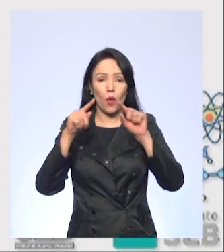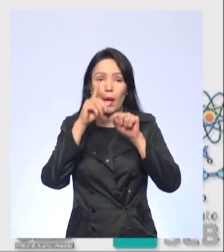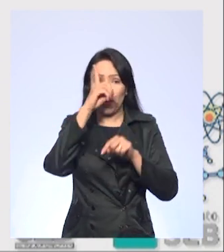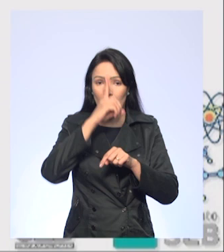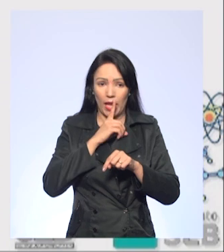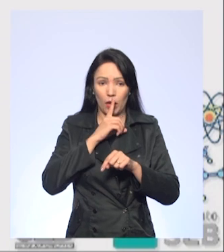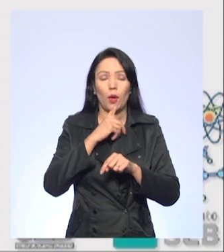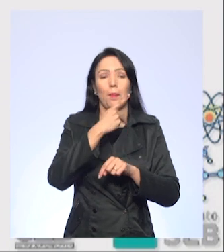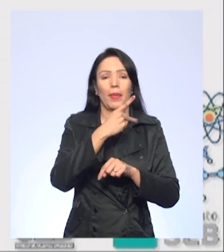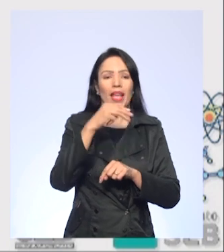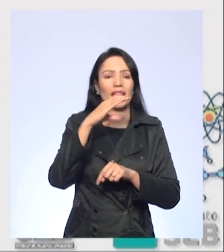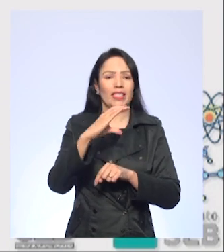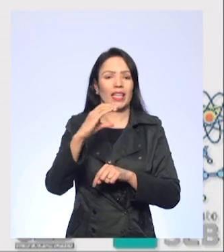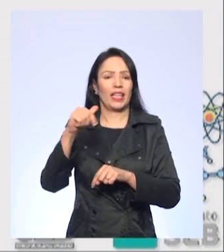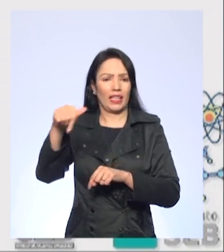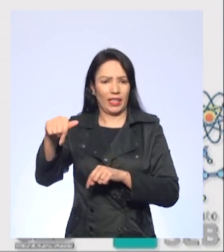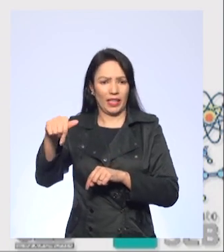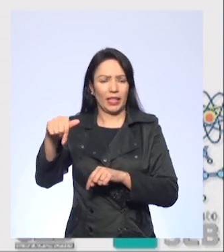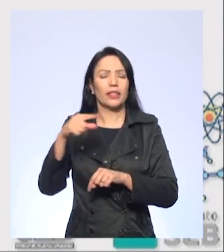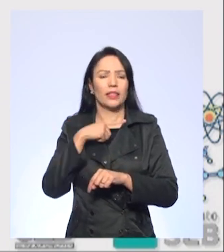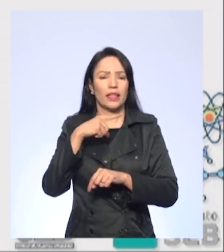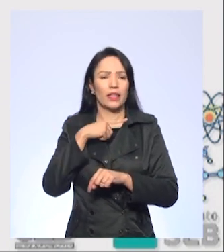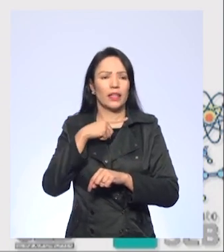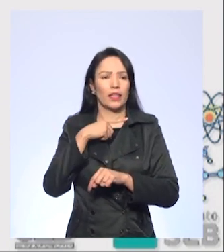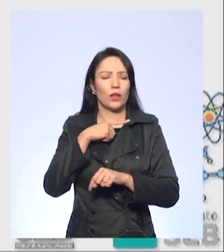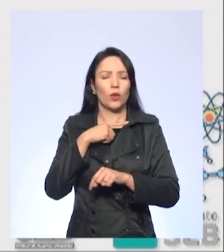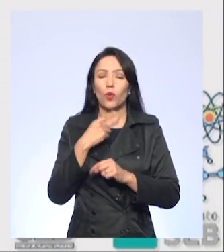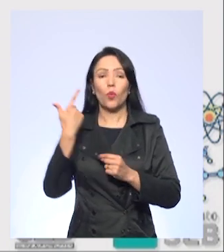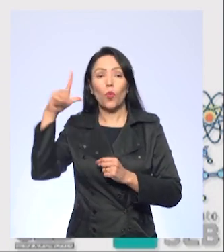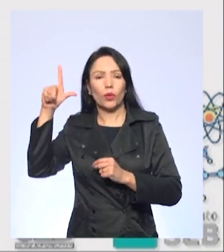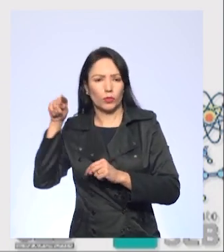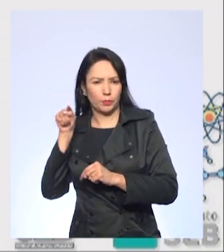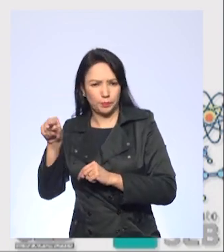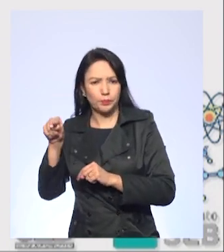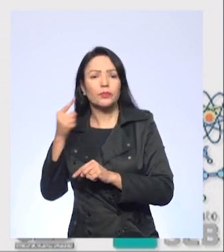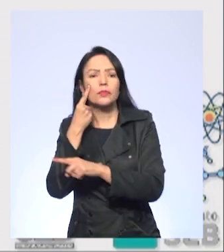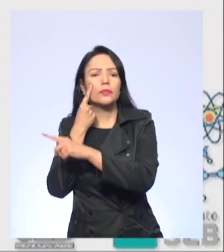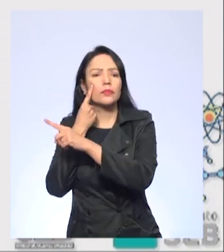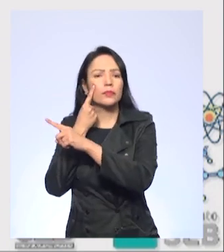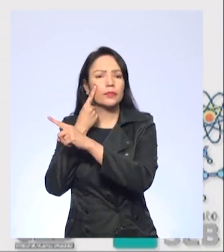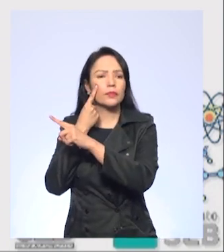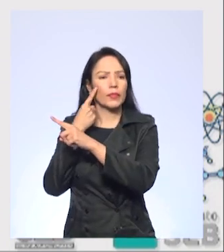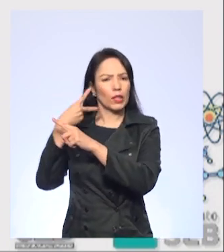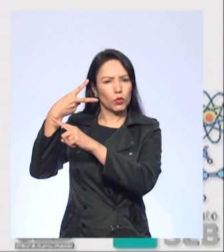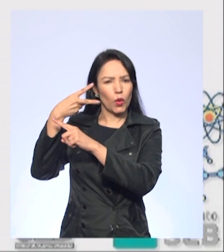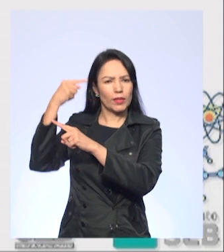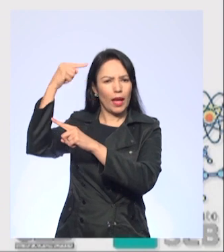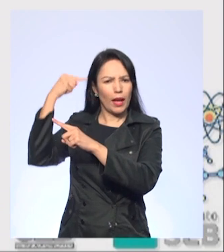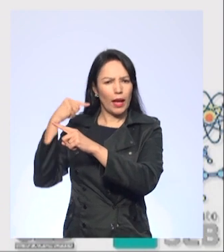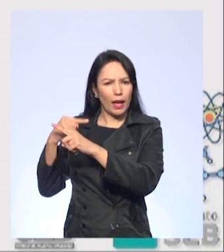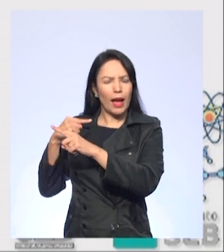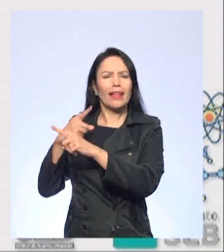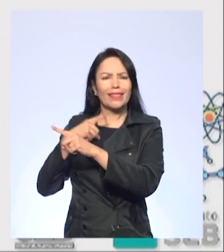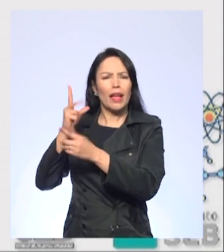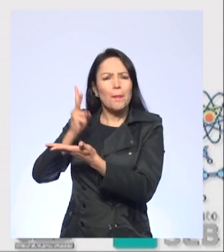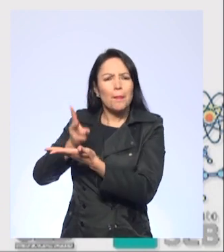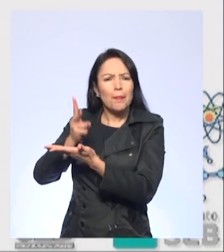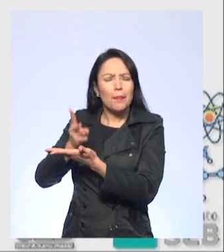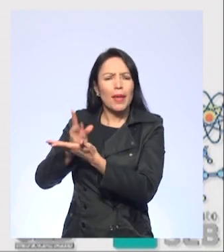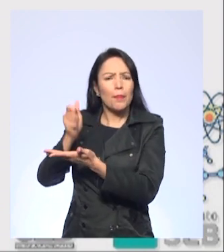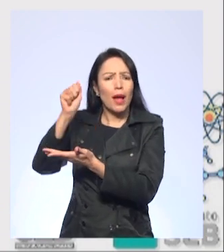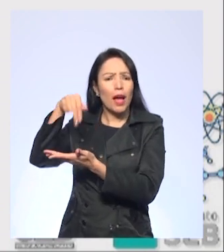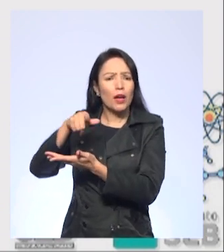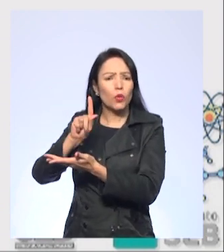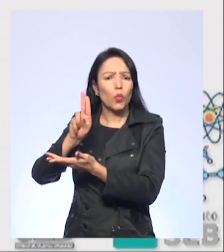maior, PCQ, digamos. Vai esse outro ponto, galera. Bateu os olhos em dois triângulos, percebeu que eles têm dois ângulos em